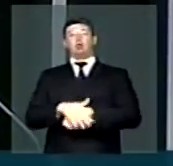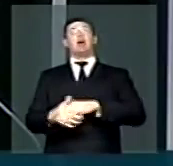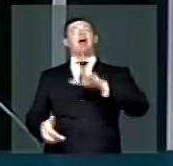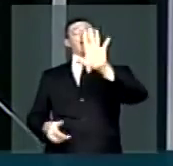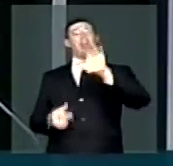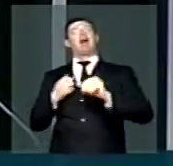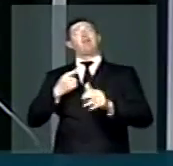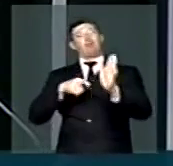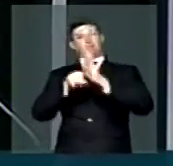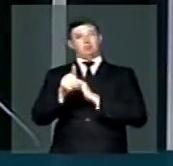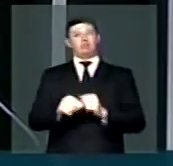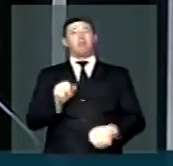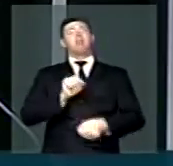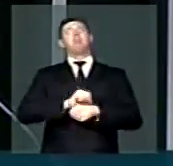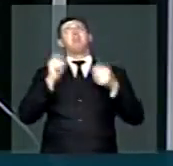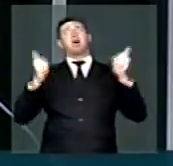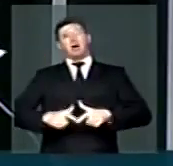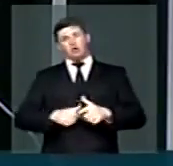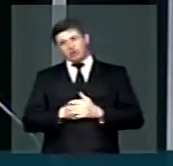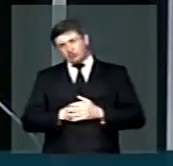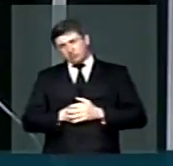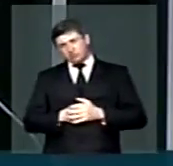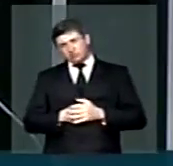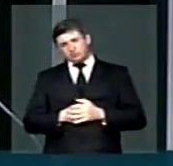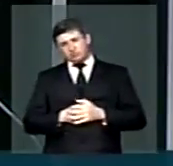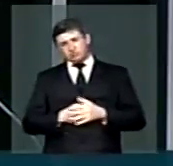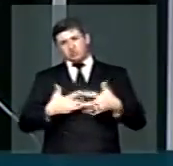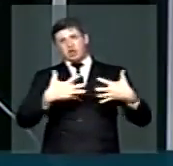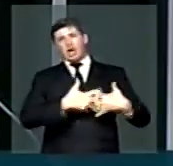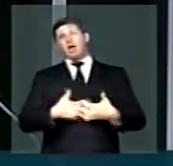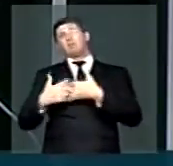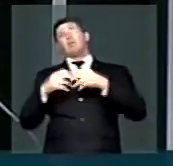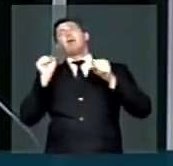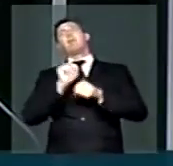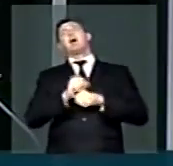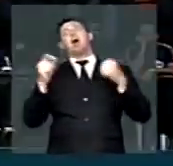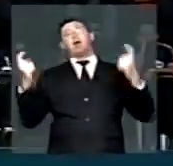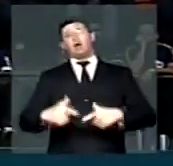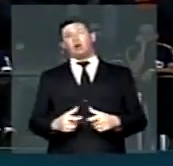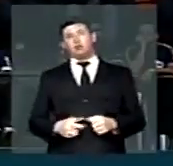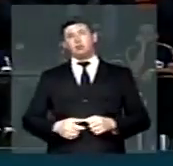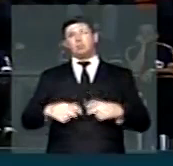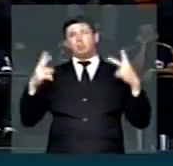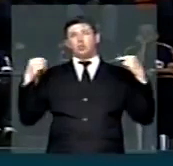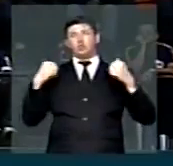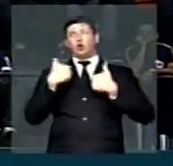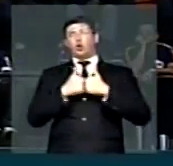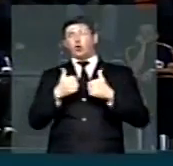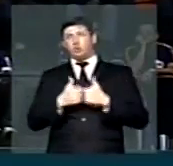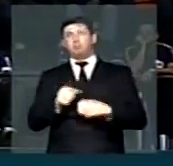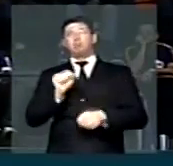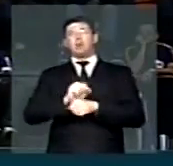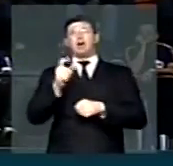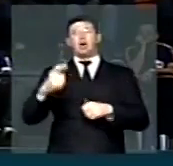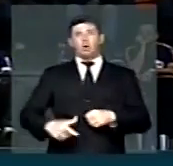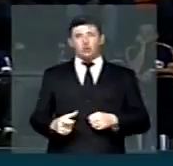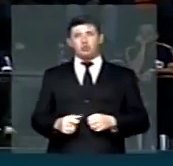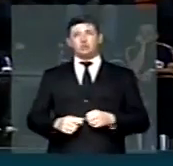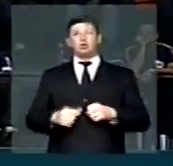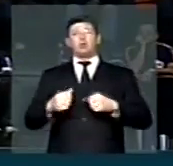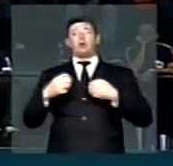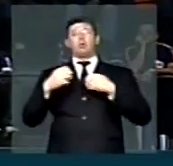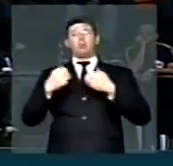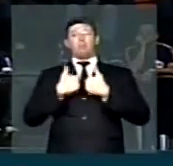pergunto, parar onde? Onde é que os caminhoneiros vão parar, os motoristas de ônibus, os motoristas de ambulância? Onde é que eles